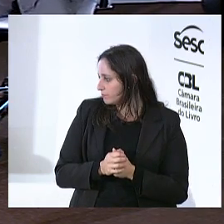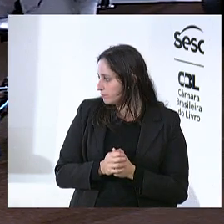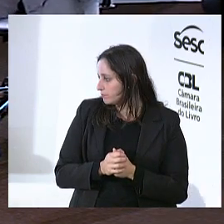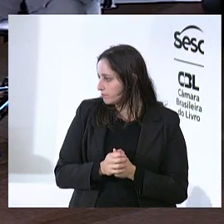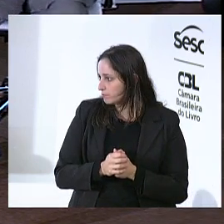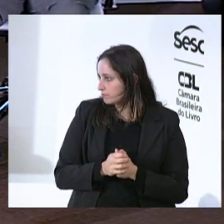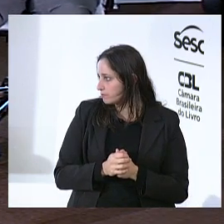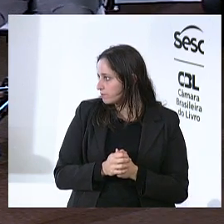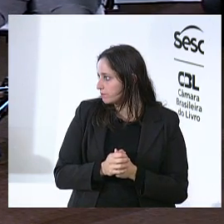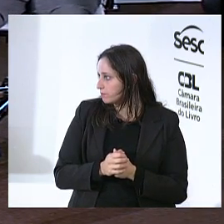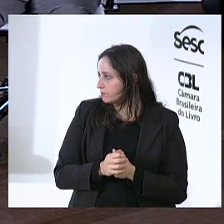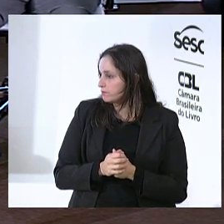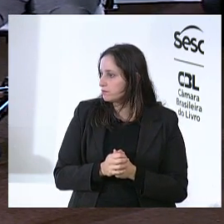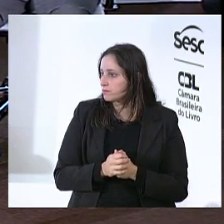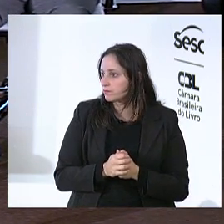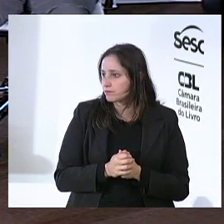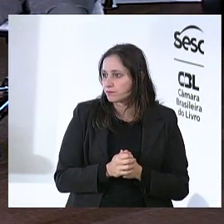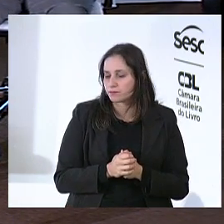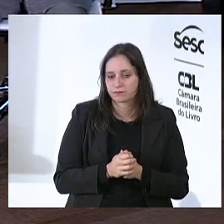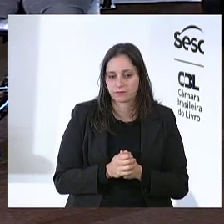Tem aqui também. Ele também levantou.